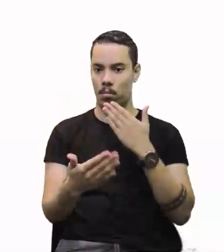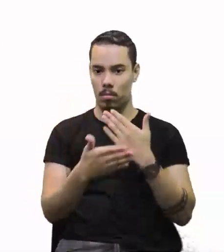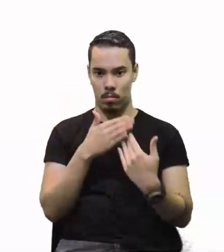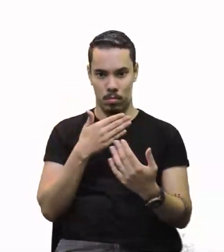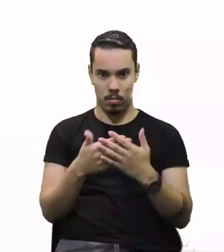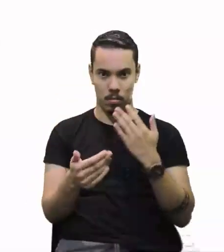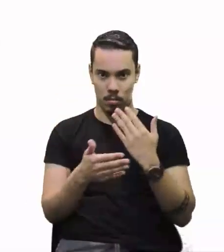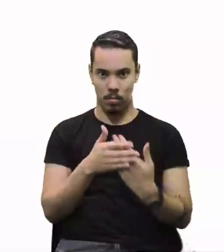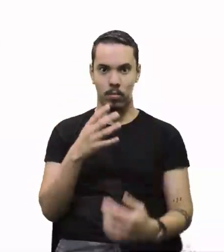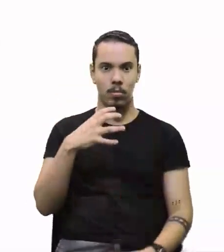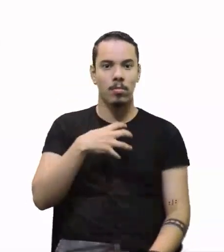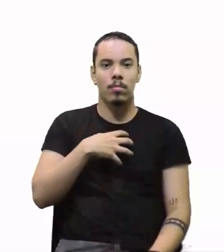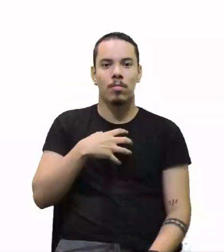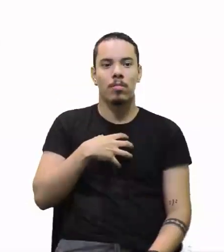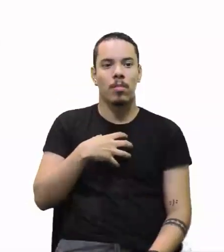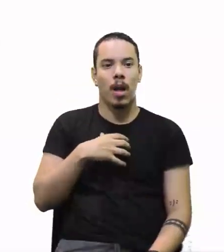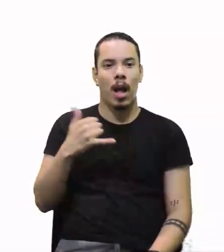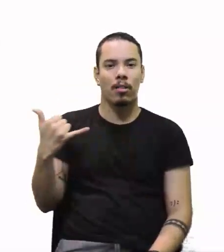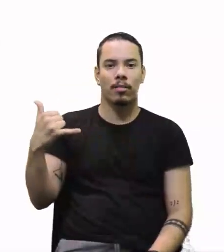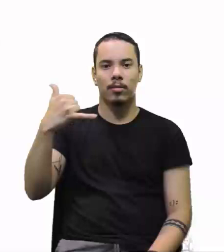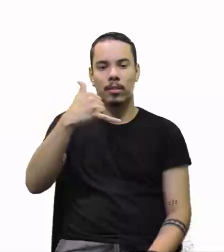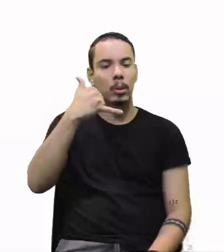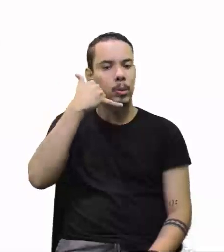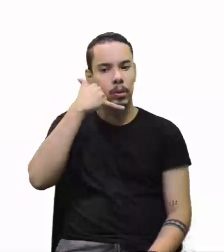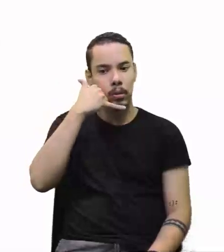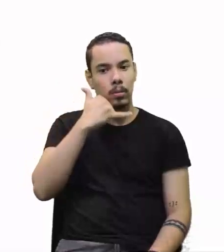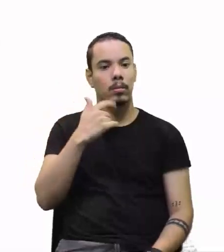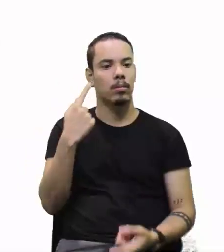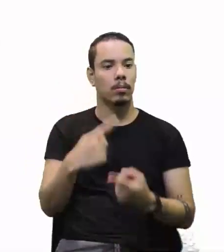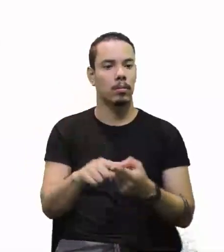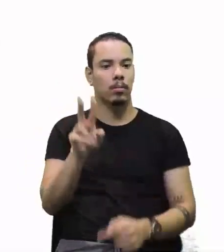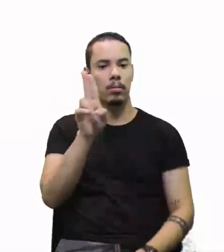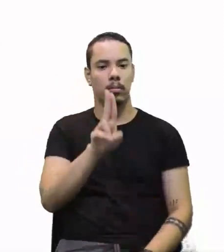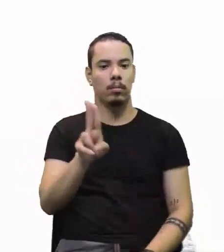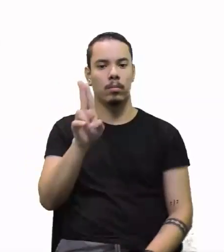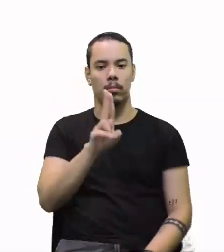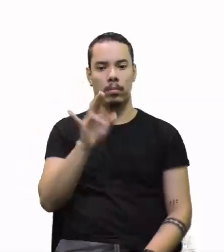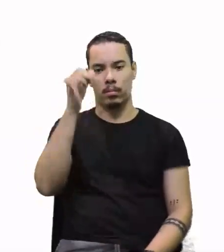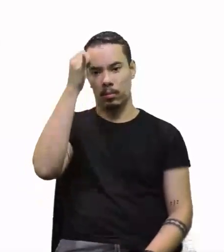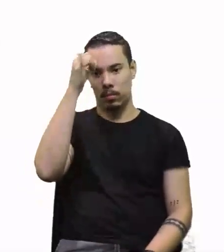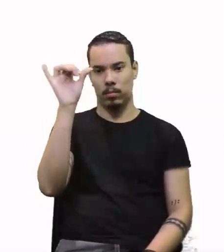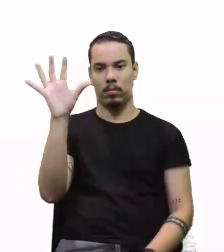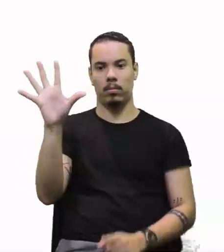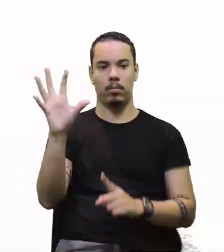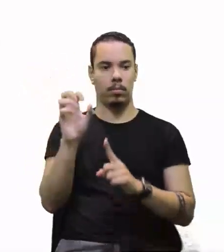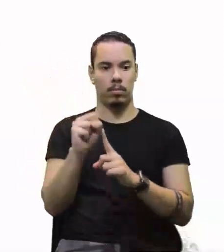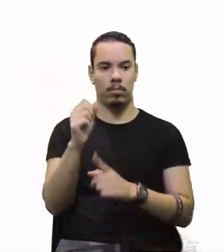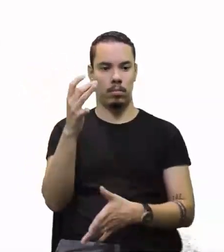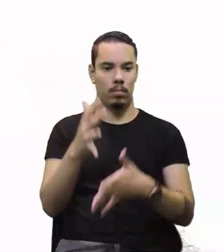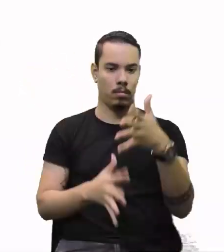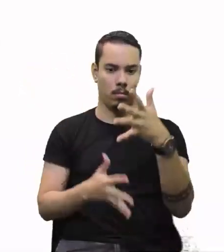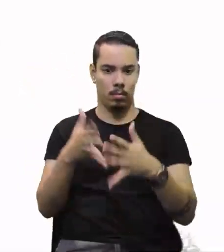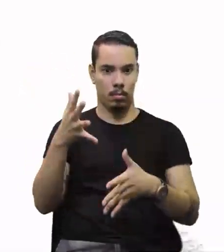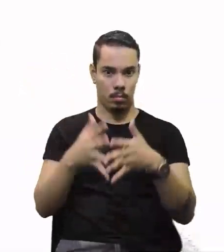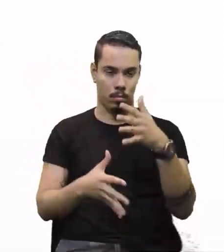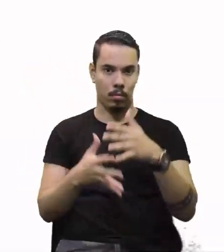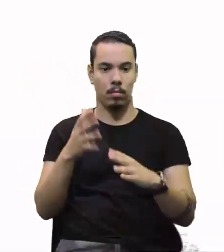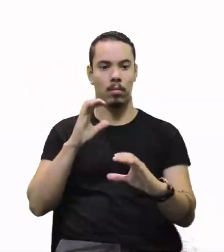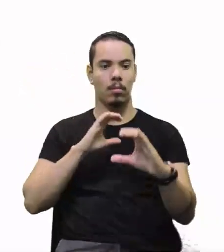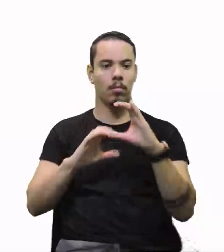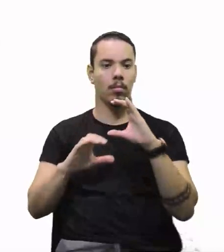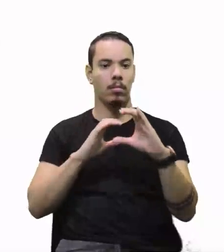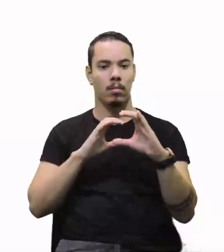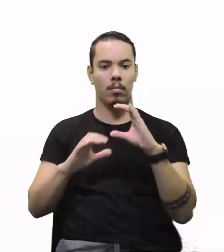o modo avião do celular, né? O procedimento é utilizado para eliminar fontes de radiação que possam interferir